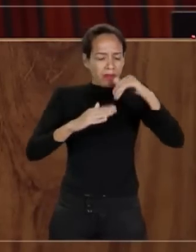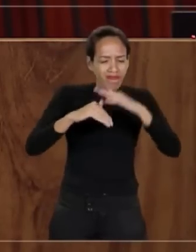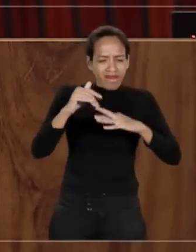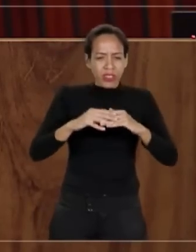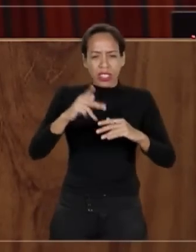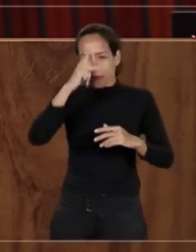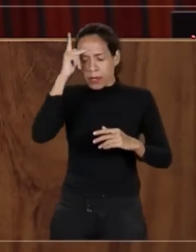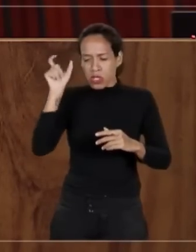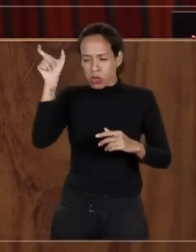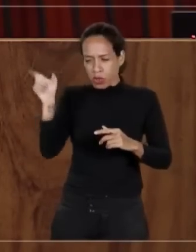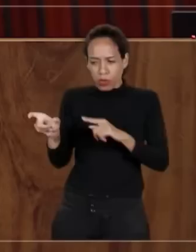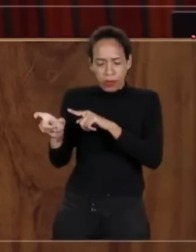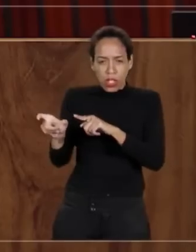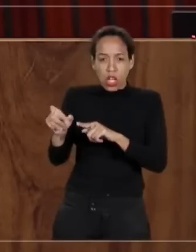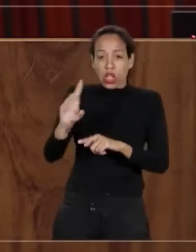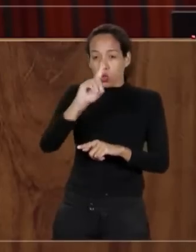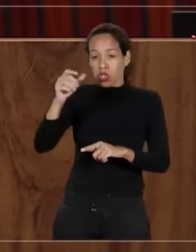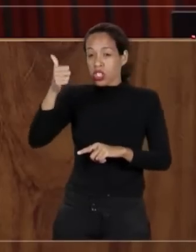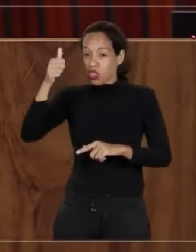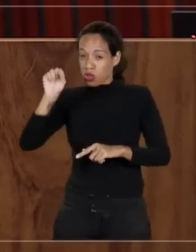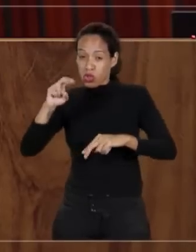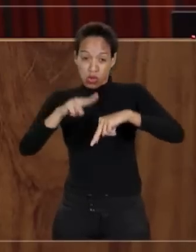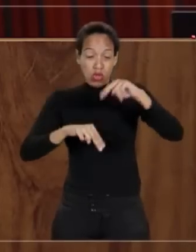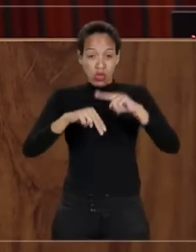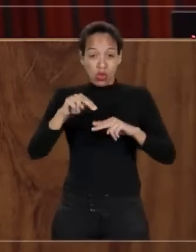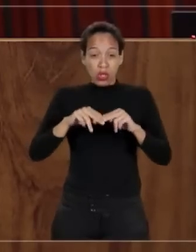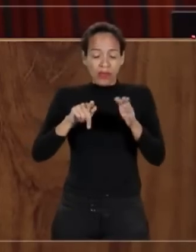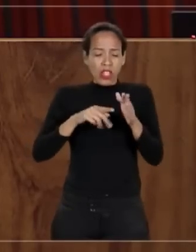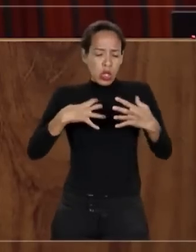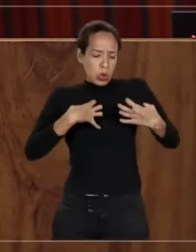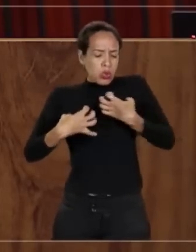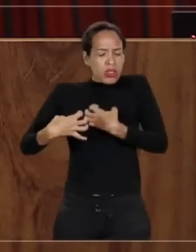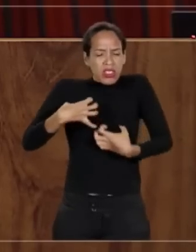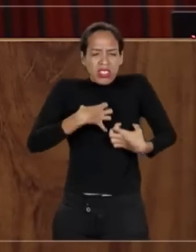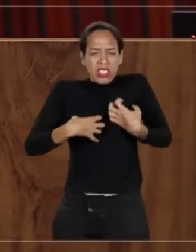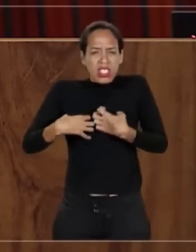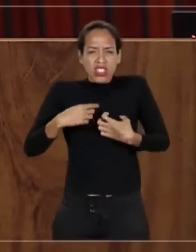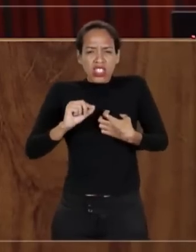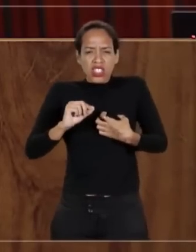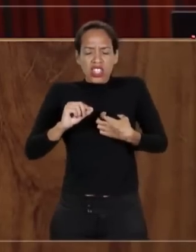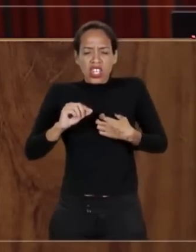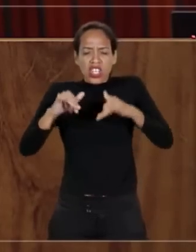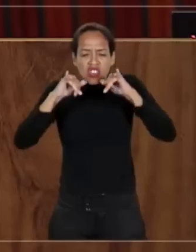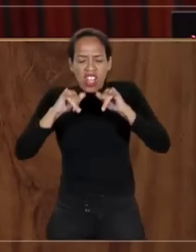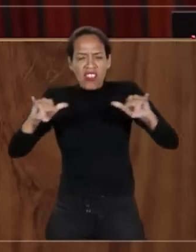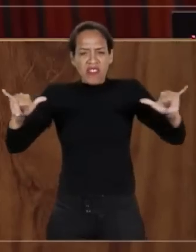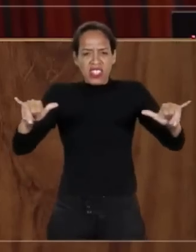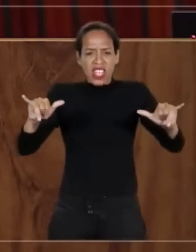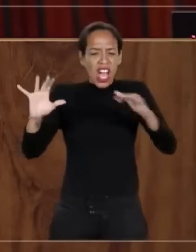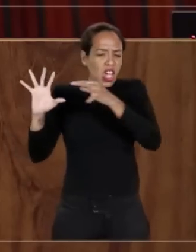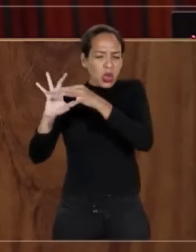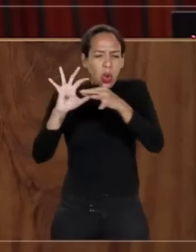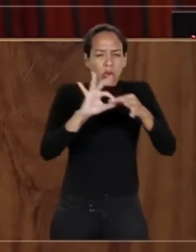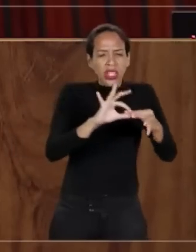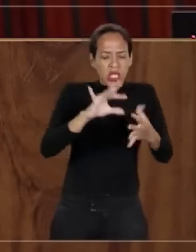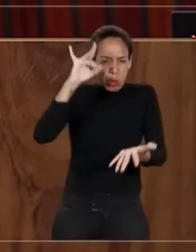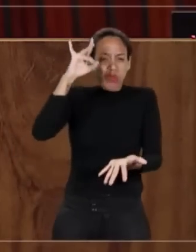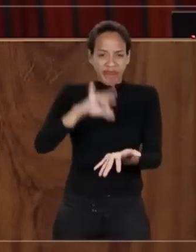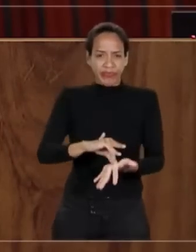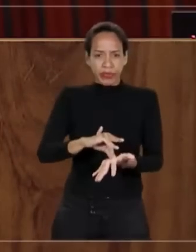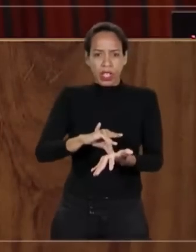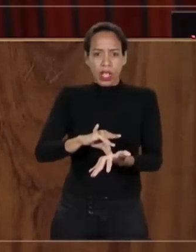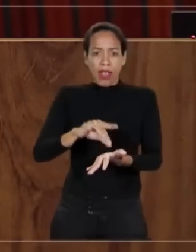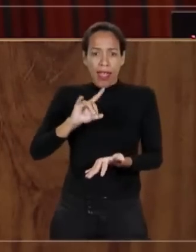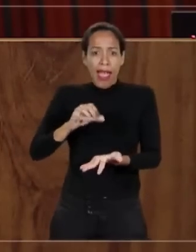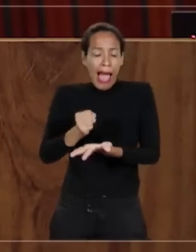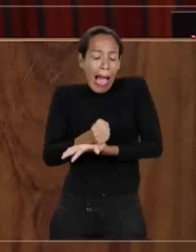investigado em 18/7/2022 em busca dos sentidos que foram comunicados em um contexto específico. Essa é a